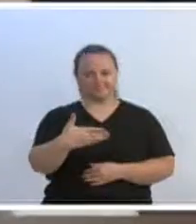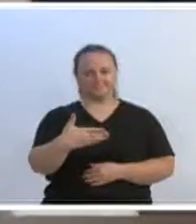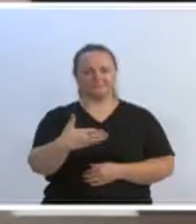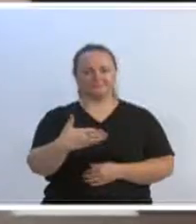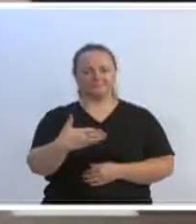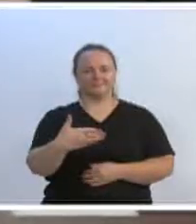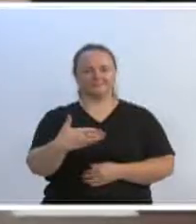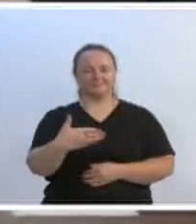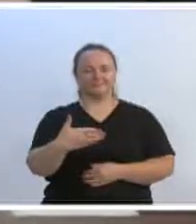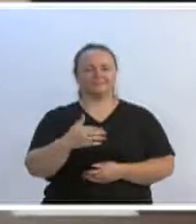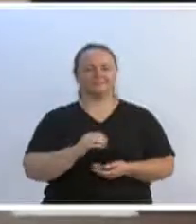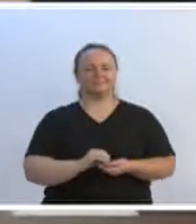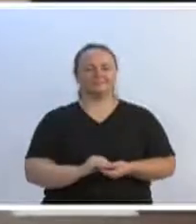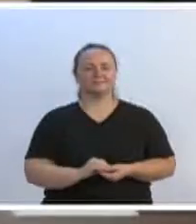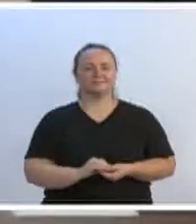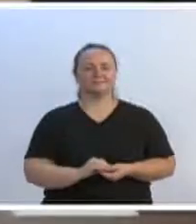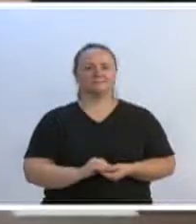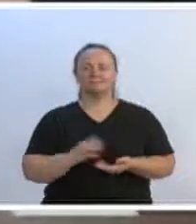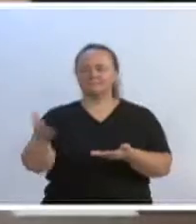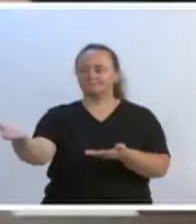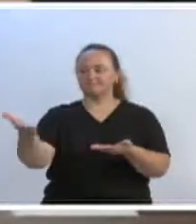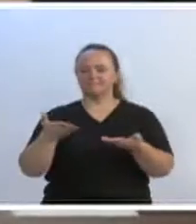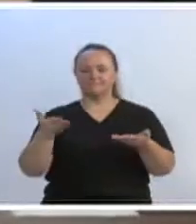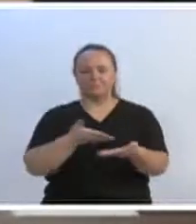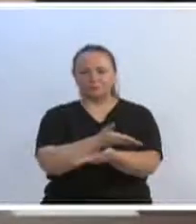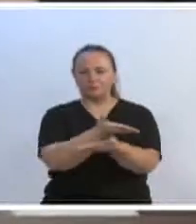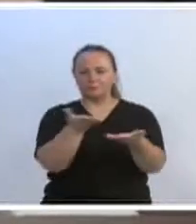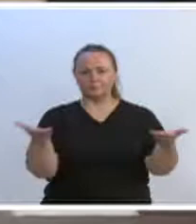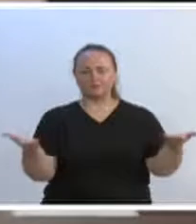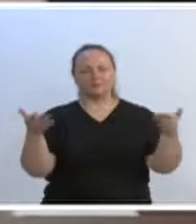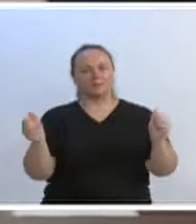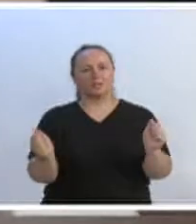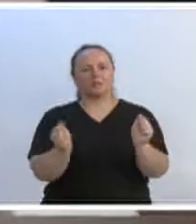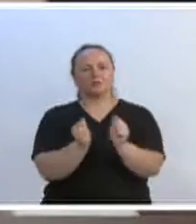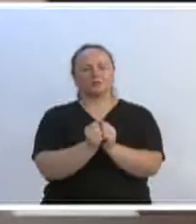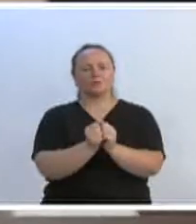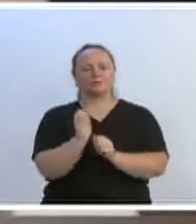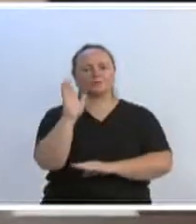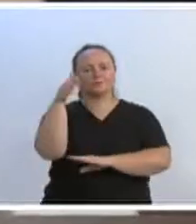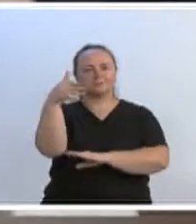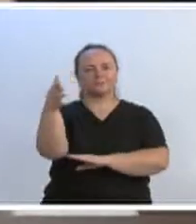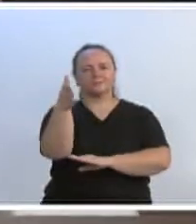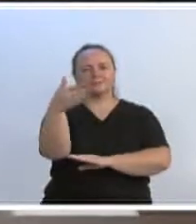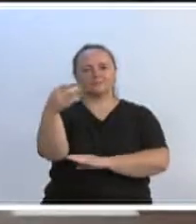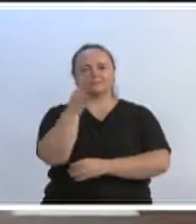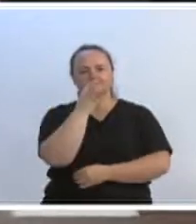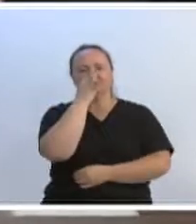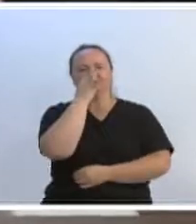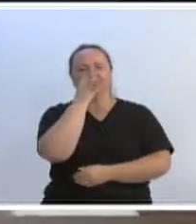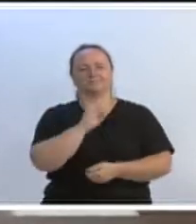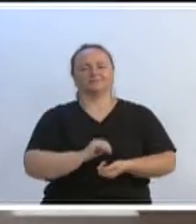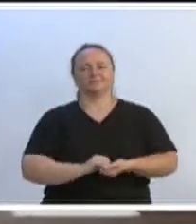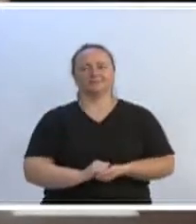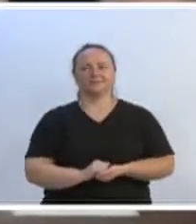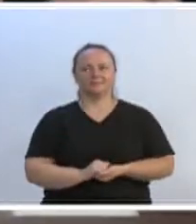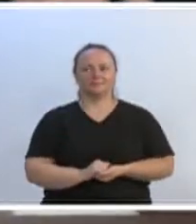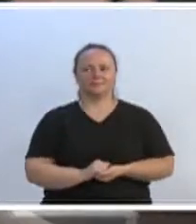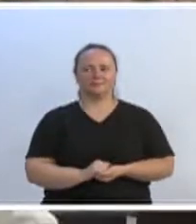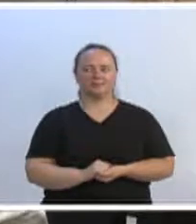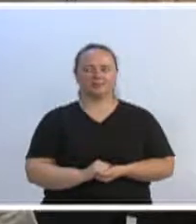Solano Westphal, meu professor. Ao Zeni Machado, bibliotecário da Biblioteca Pública do Estado de